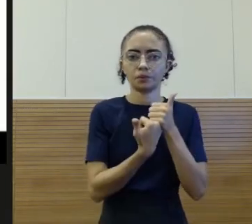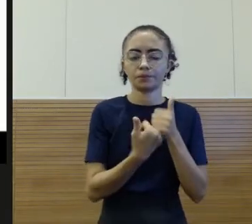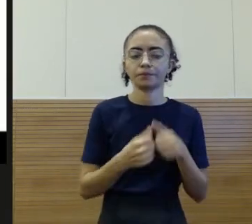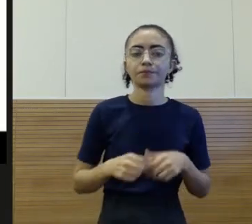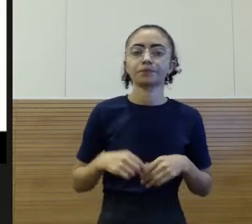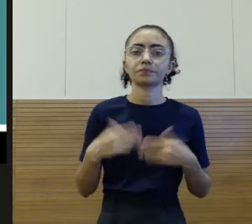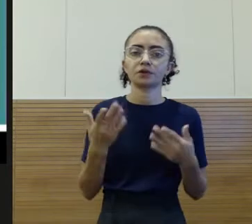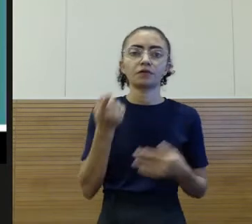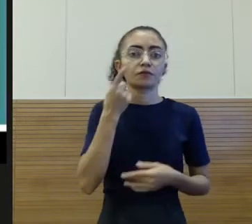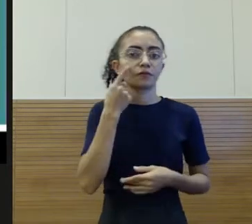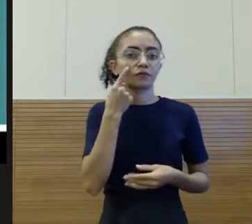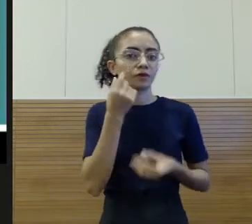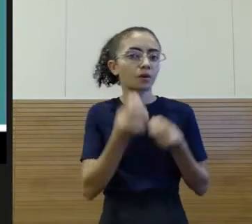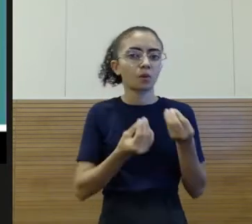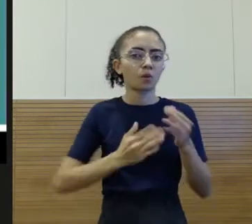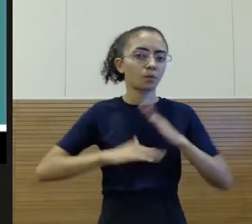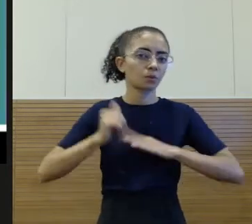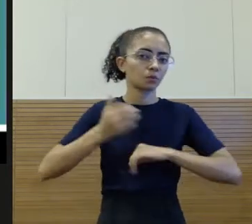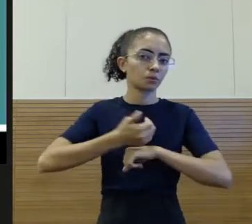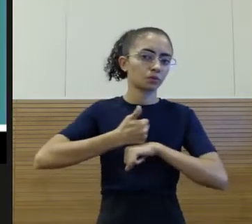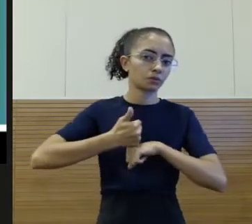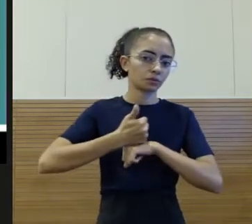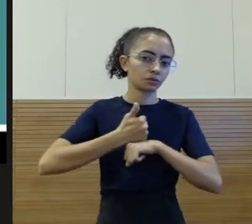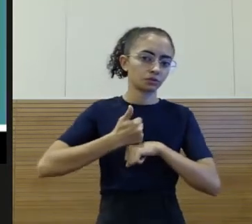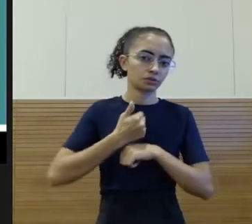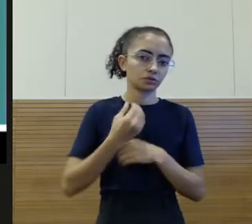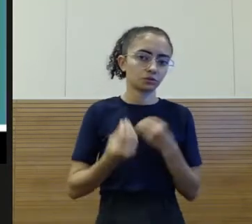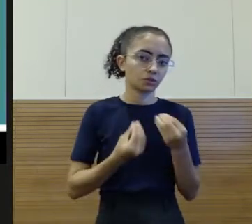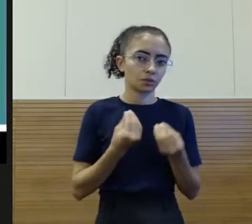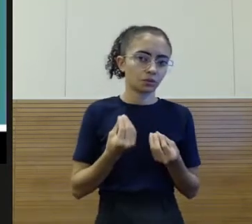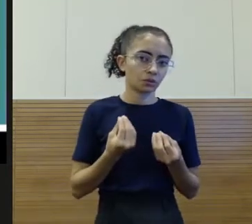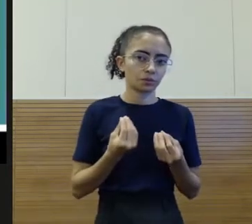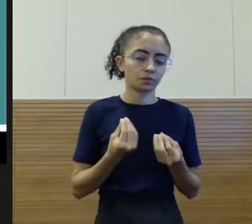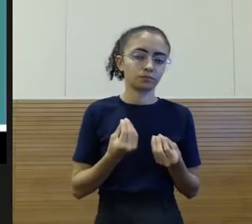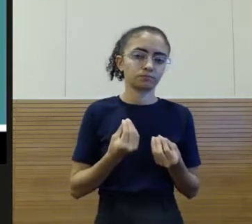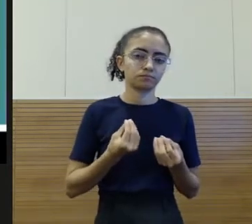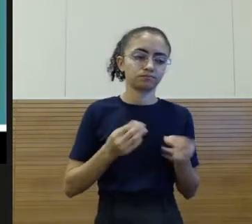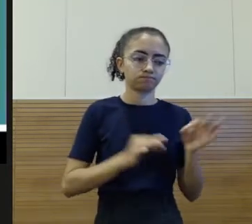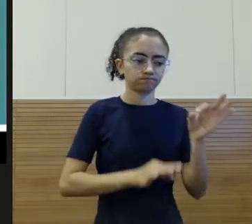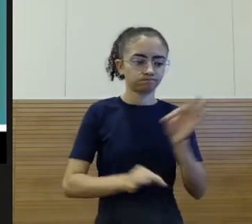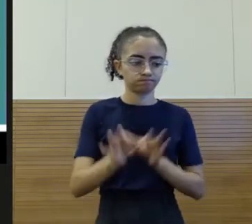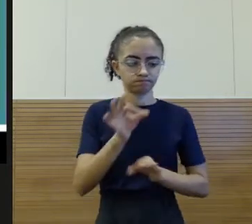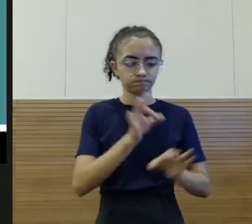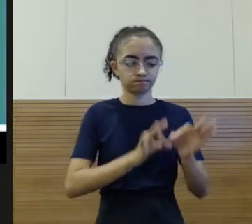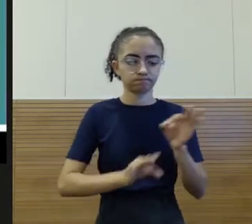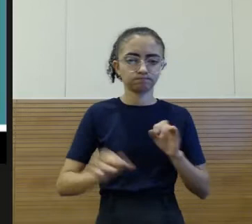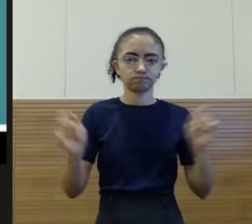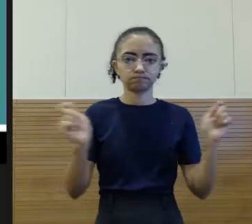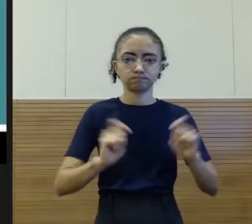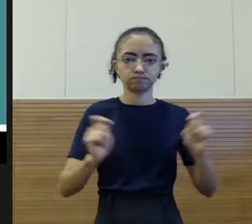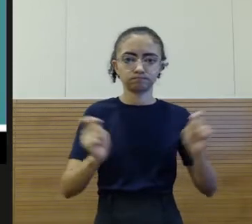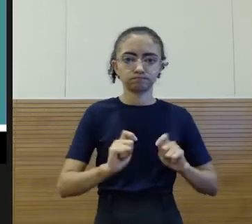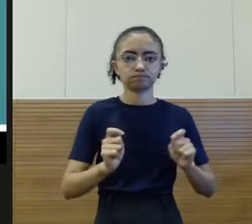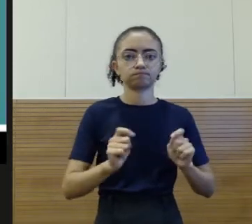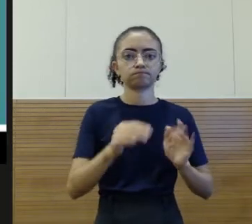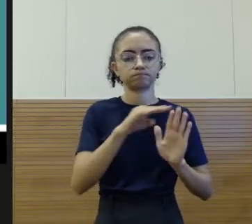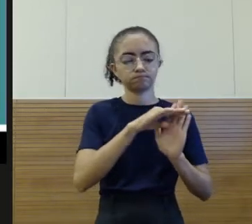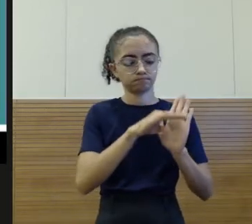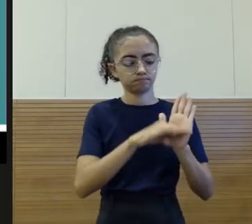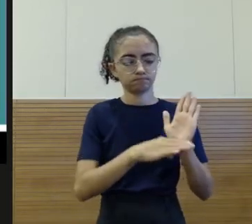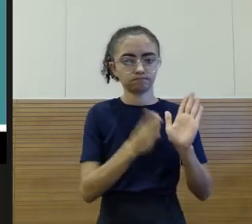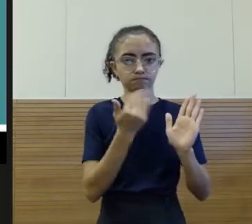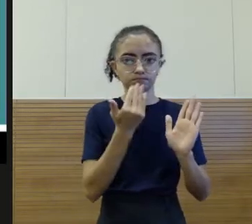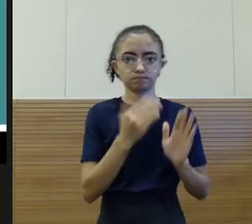que dizem os especialistas de acordo com a implementação com relação ao potencial dos guias alimentares.